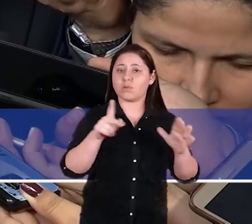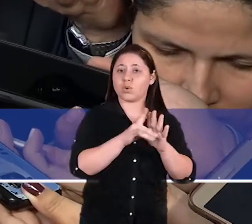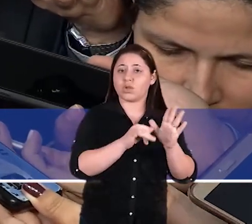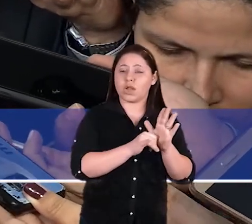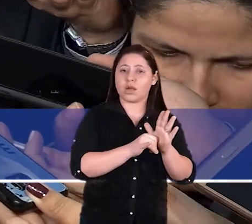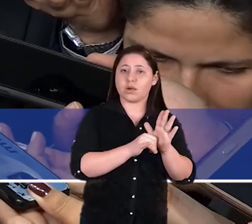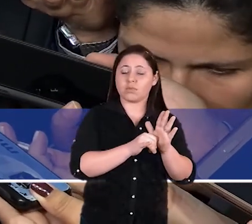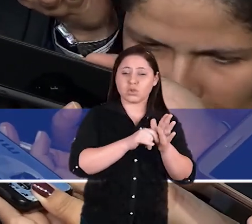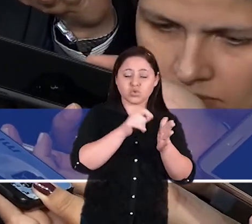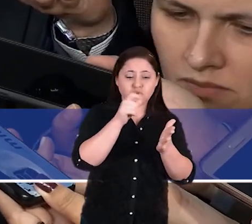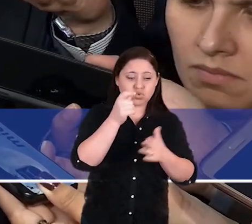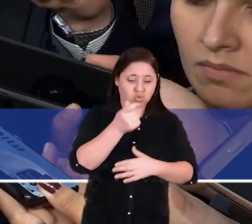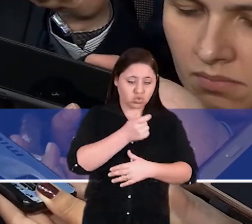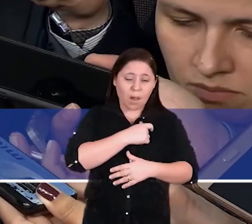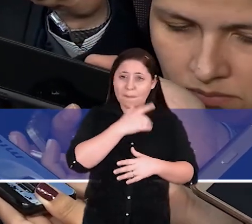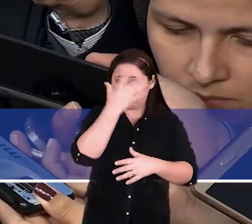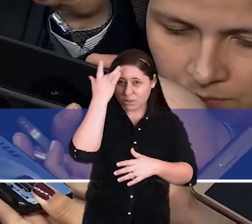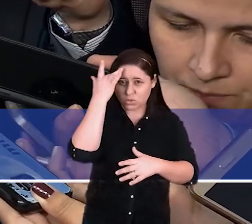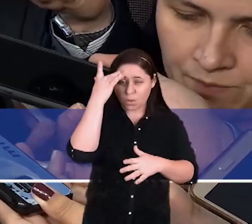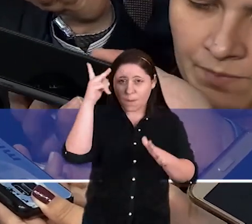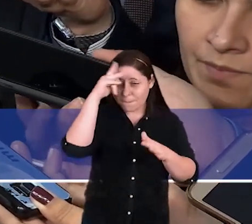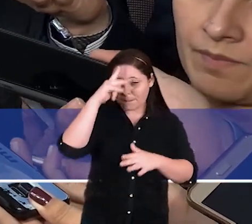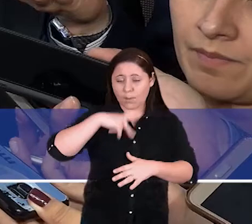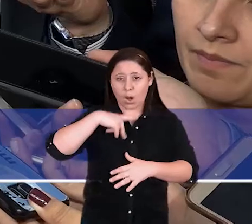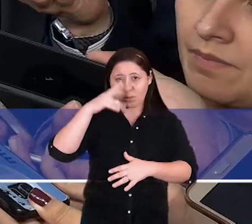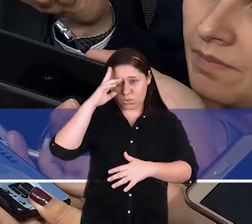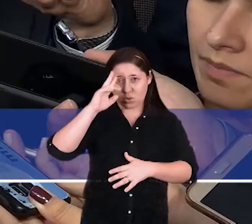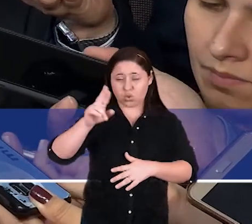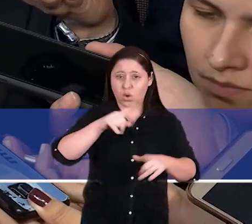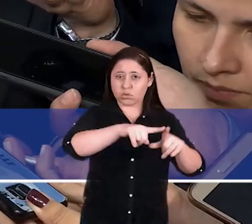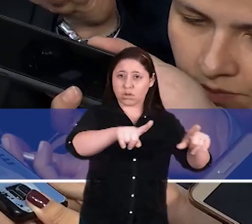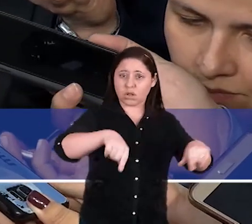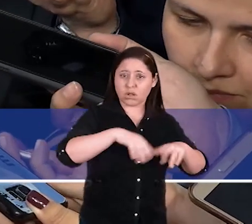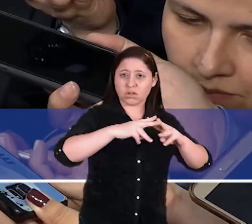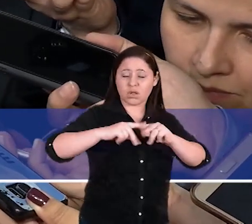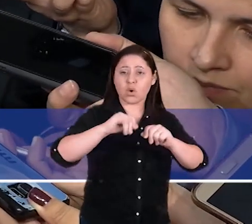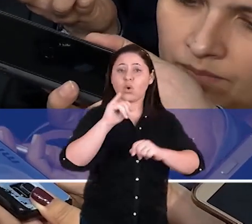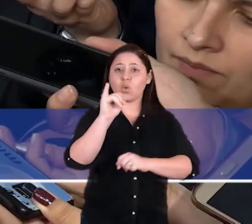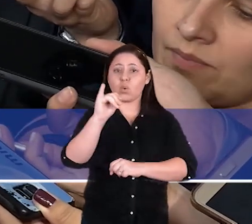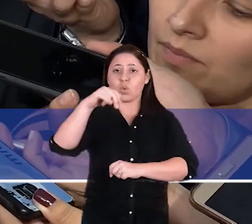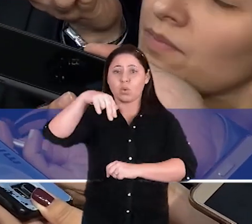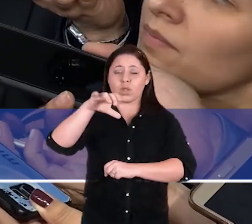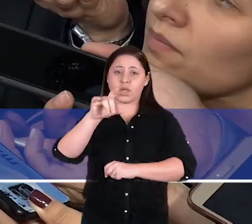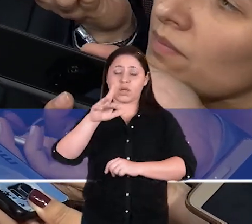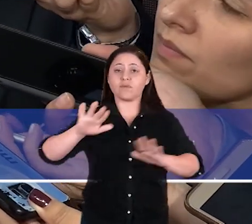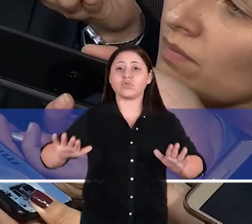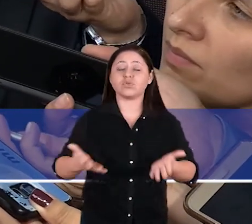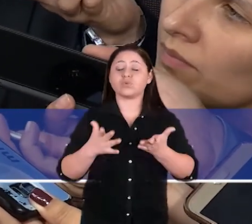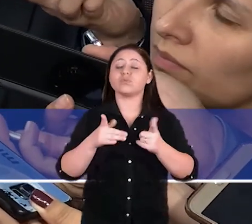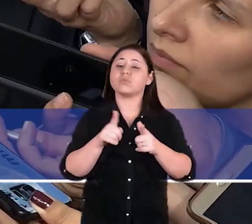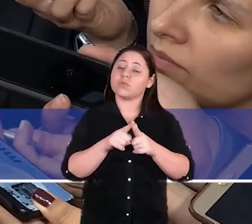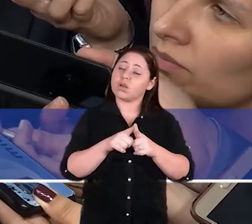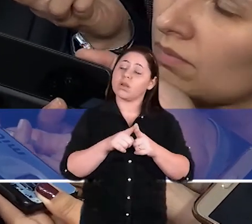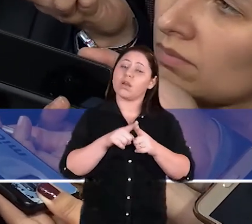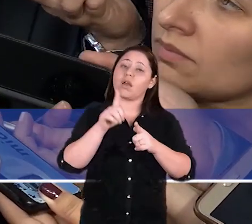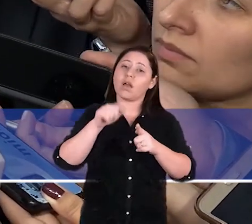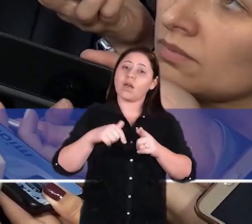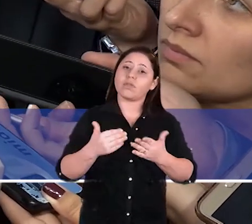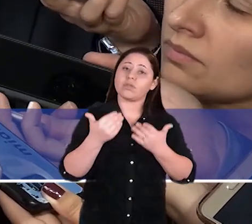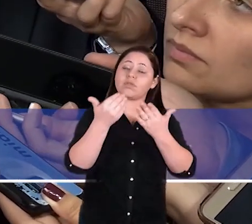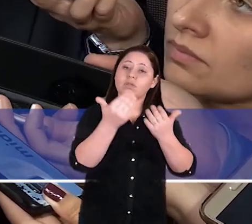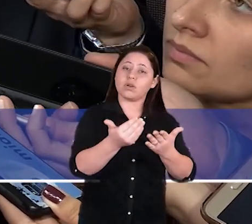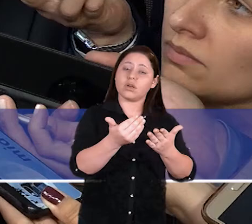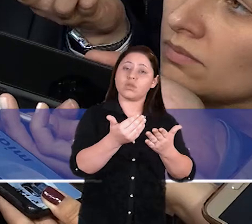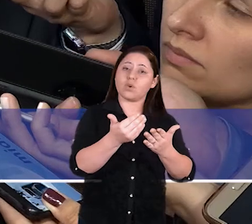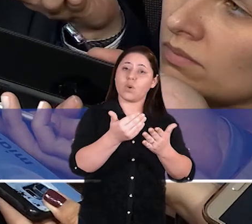grande programa de titularidade das reformas agrárias em todo o Mato Grosso do Sul e no país. O INCRA vai estimular isso. E